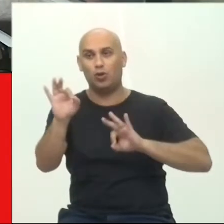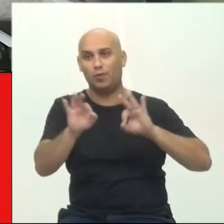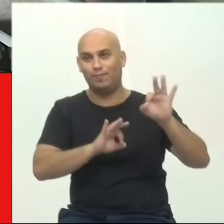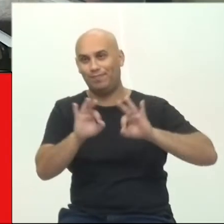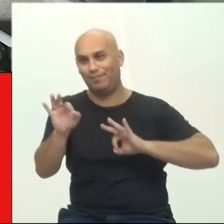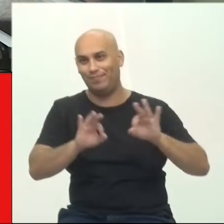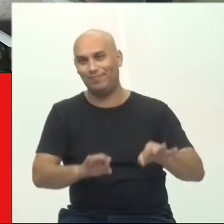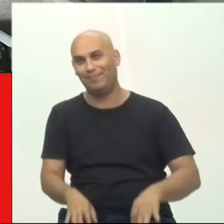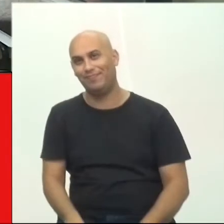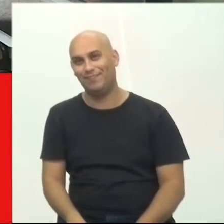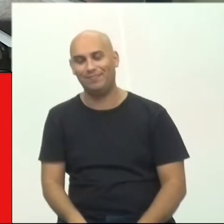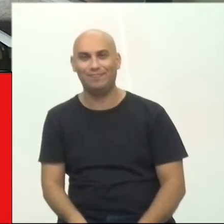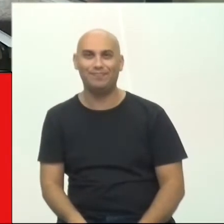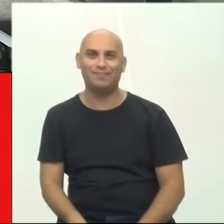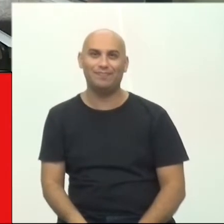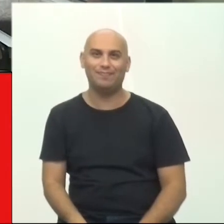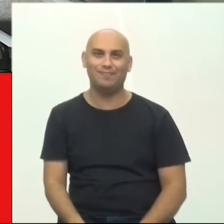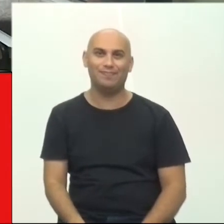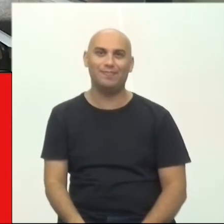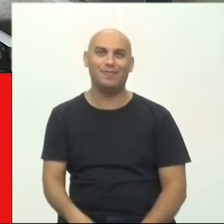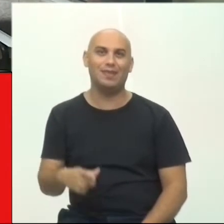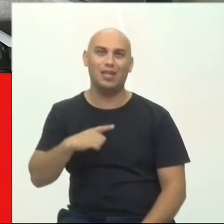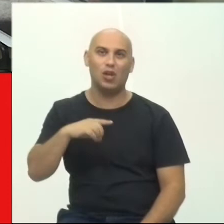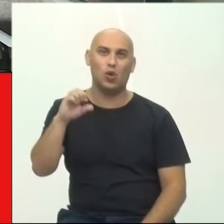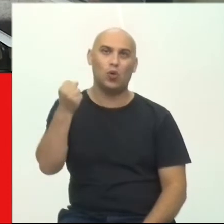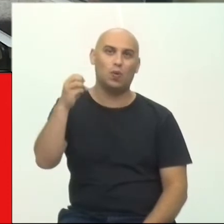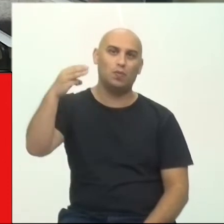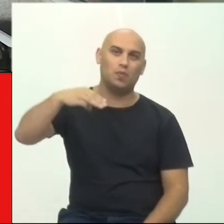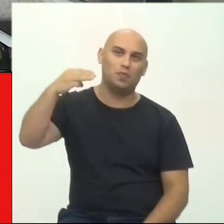8 minutos. O vereador Giovana quer se manifestar?